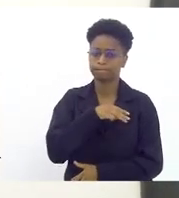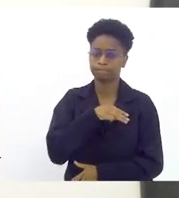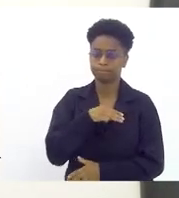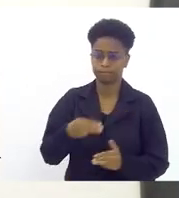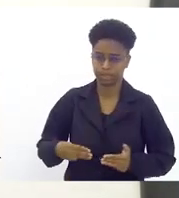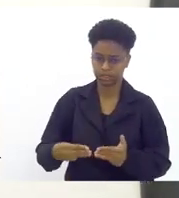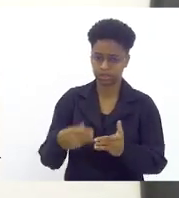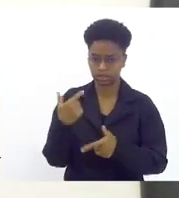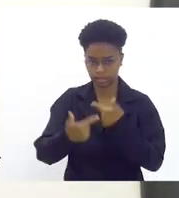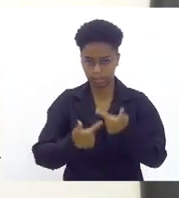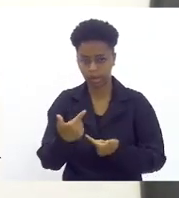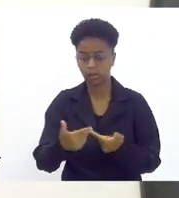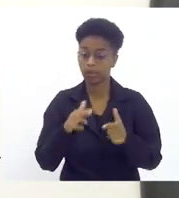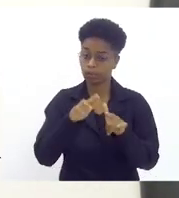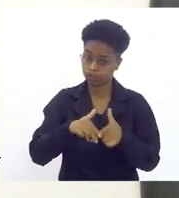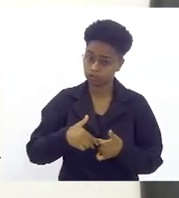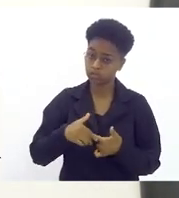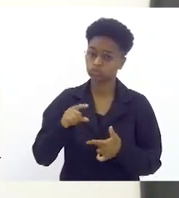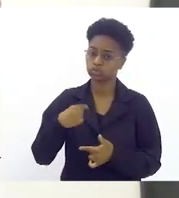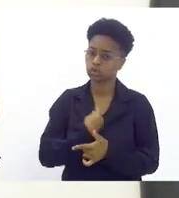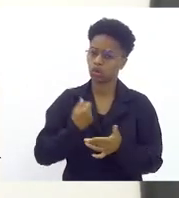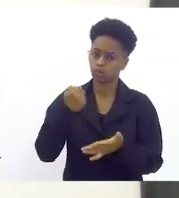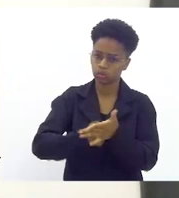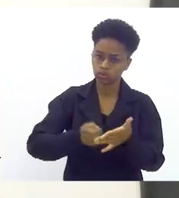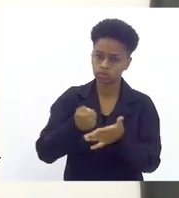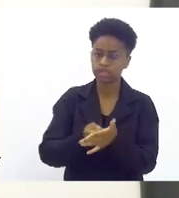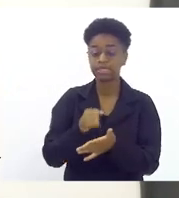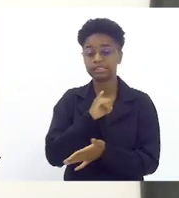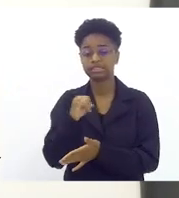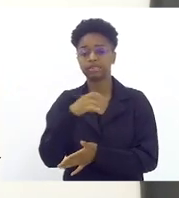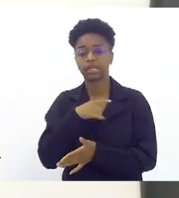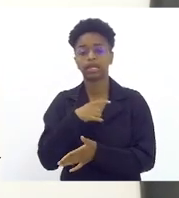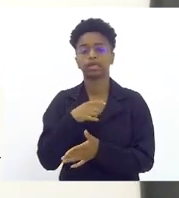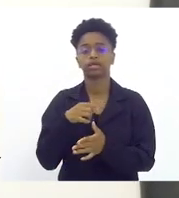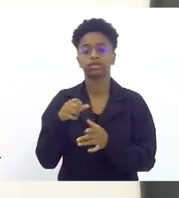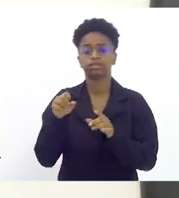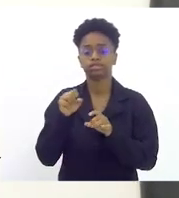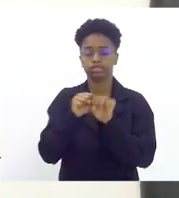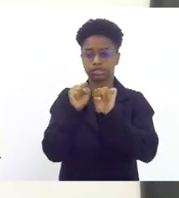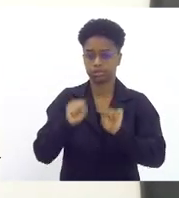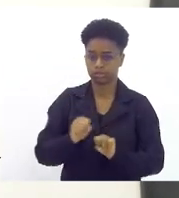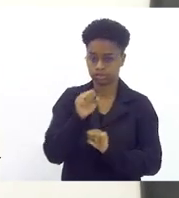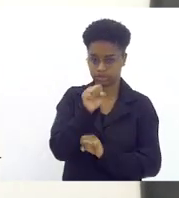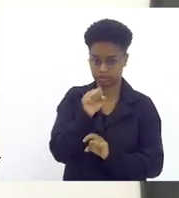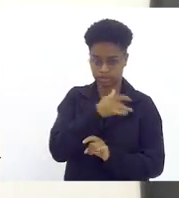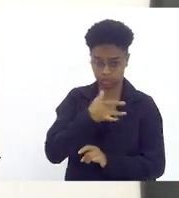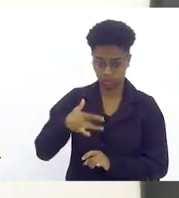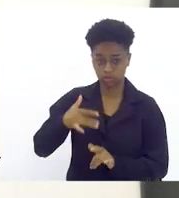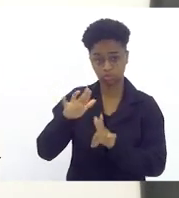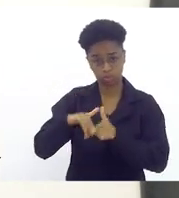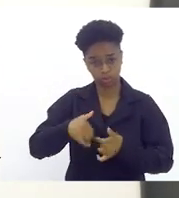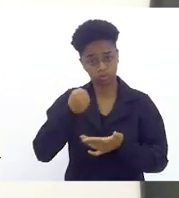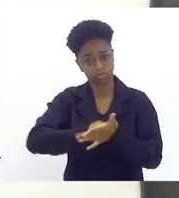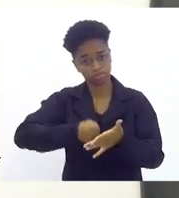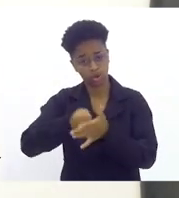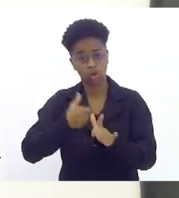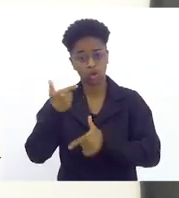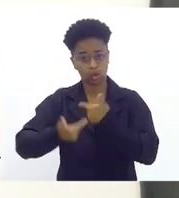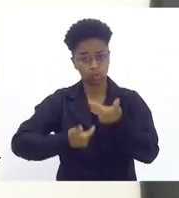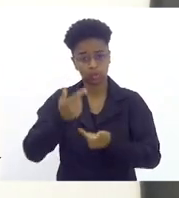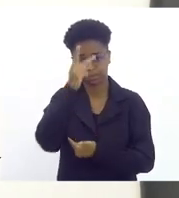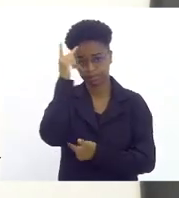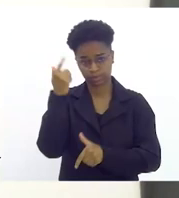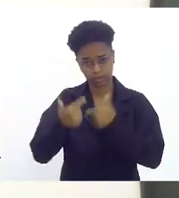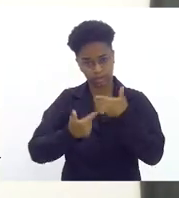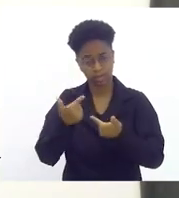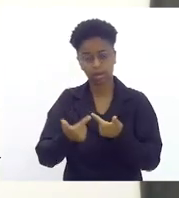fruto da nossa luta. Se a gente tem um sistema de saúde, porque foi fruto da luta dos trabalhadores,